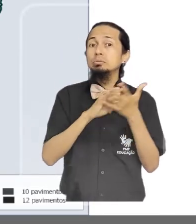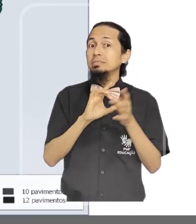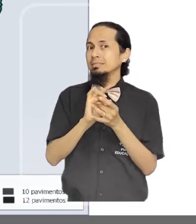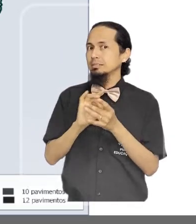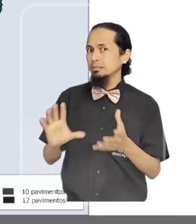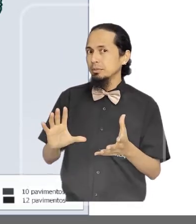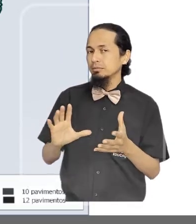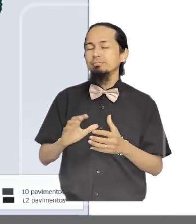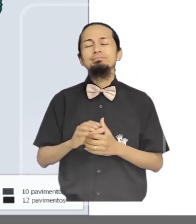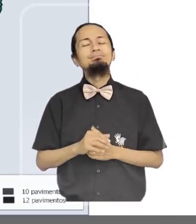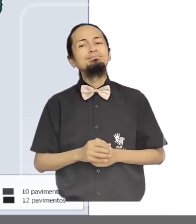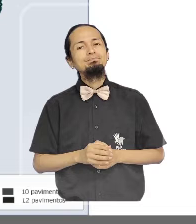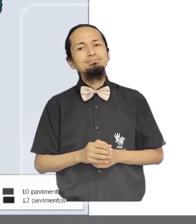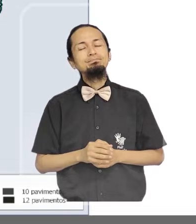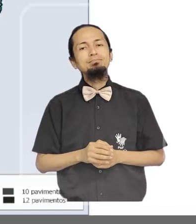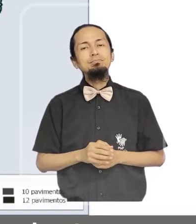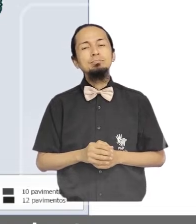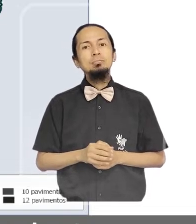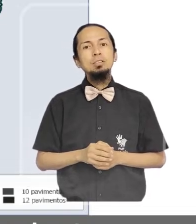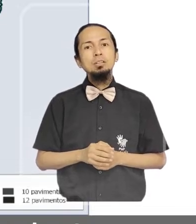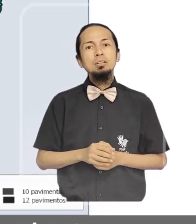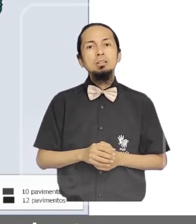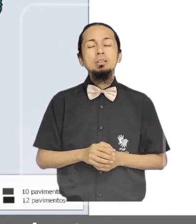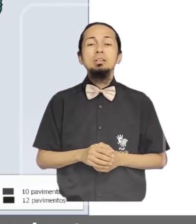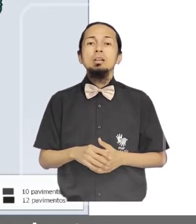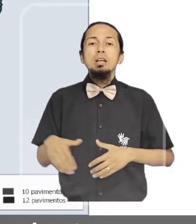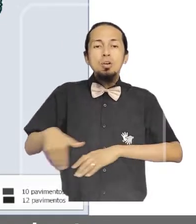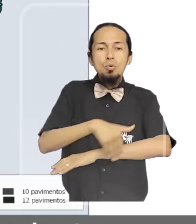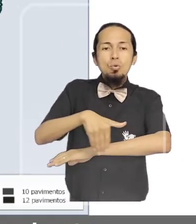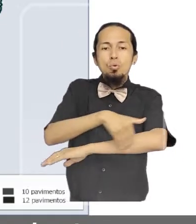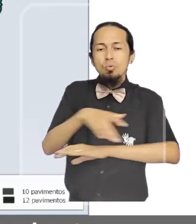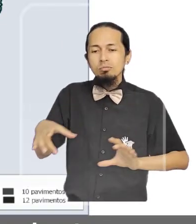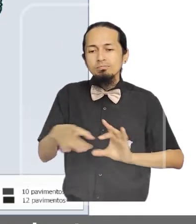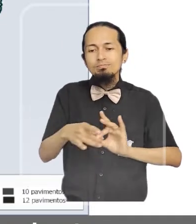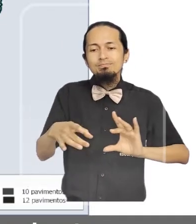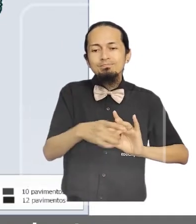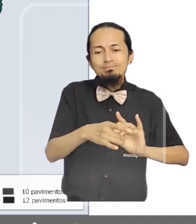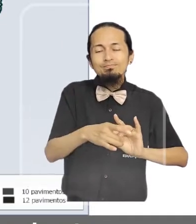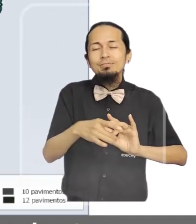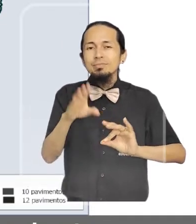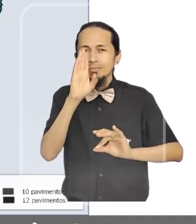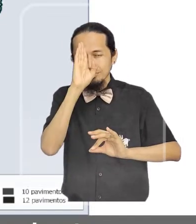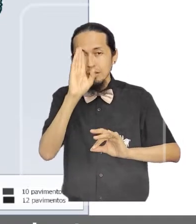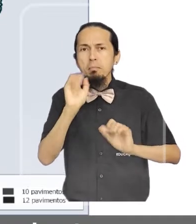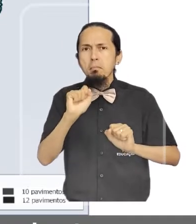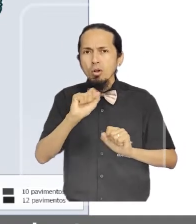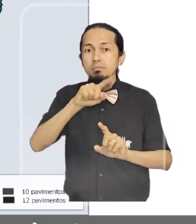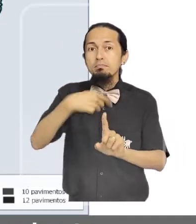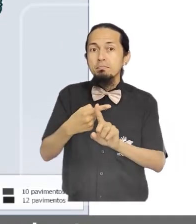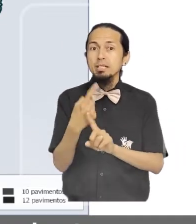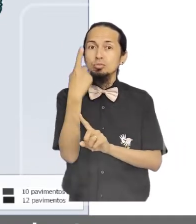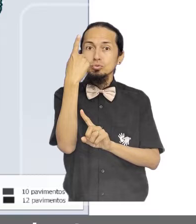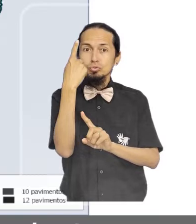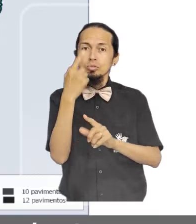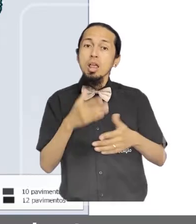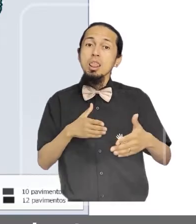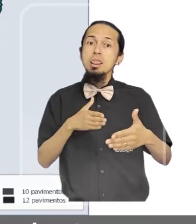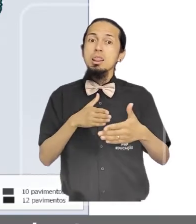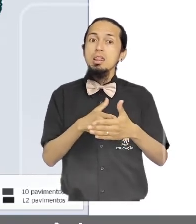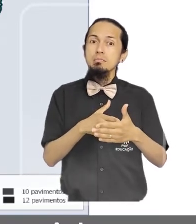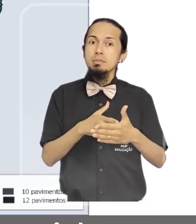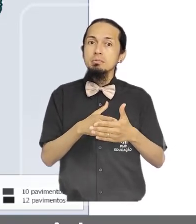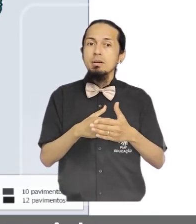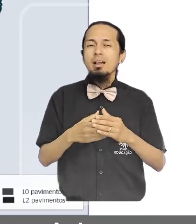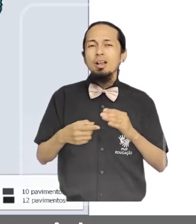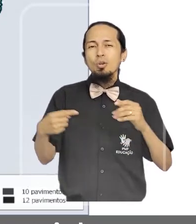pavimentos mediante outorga onerosa. Vias integradoras e regionais distritais poderão ter acréscimo de mais um